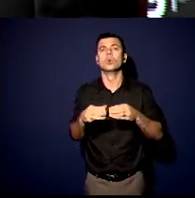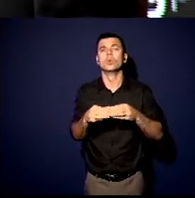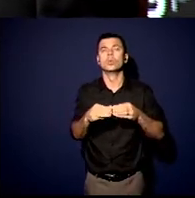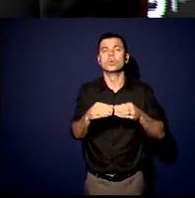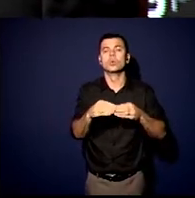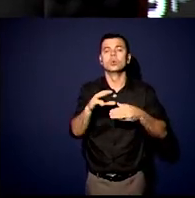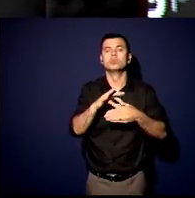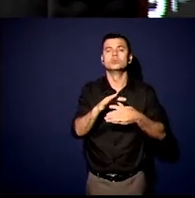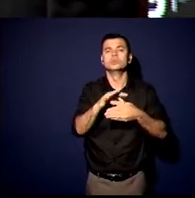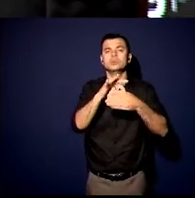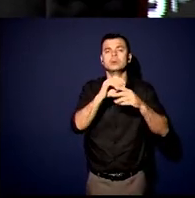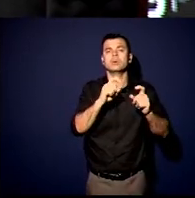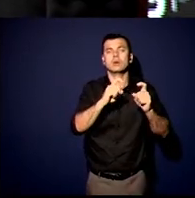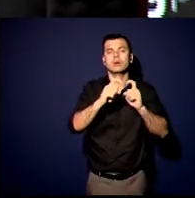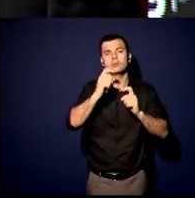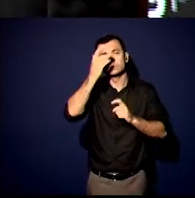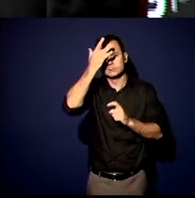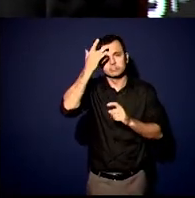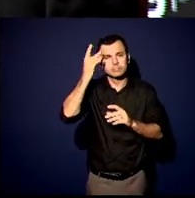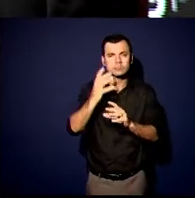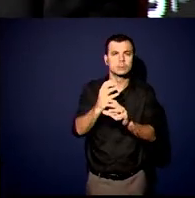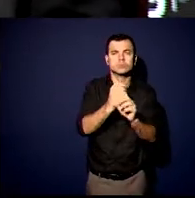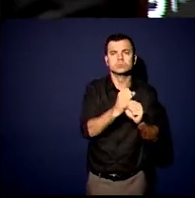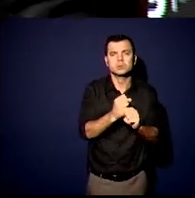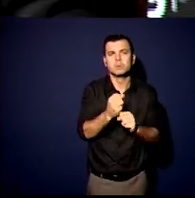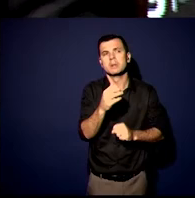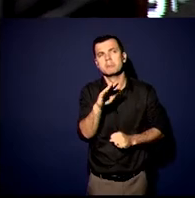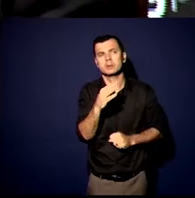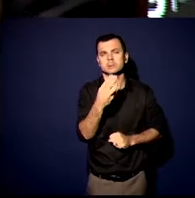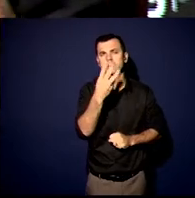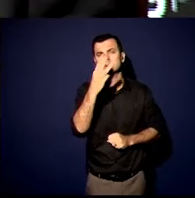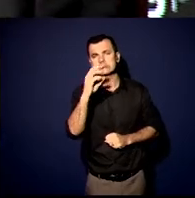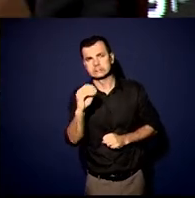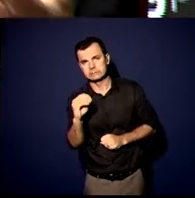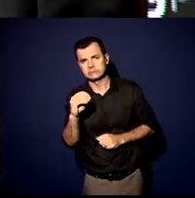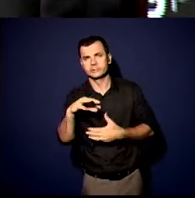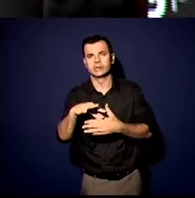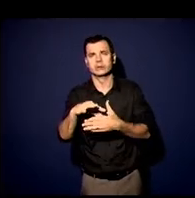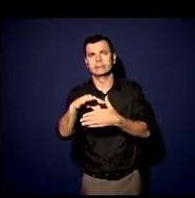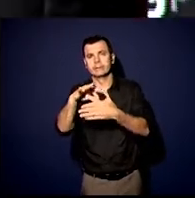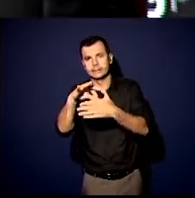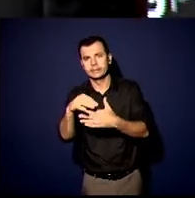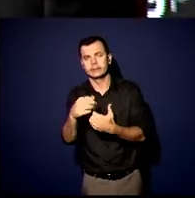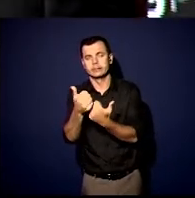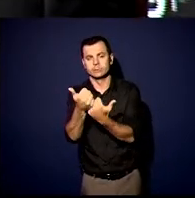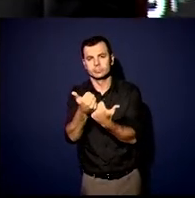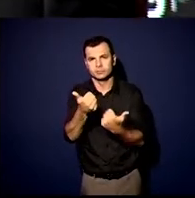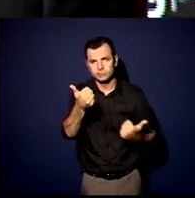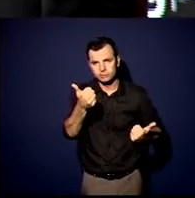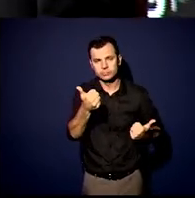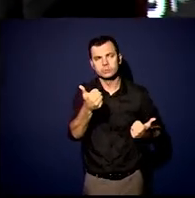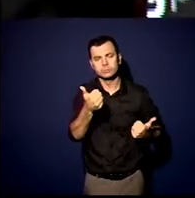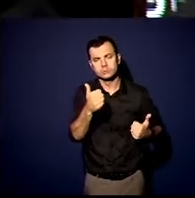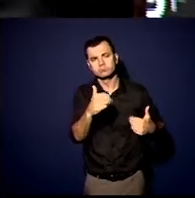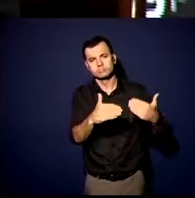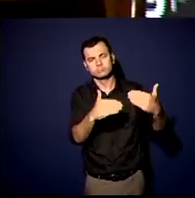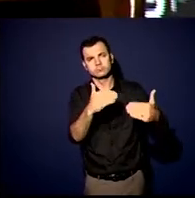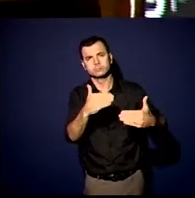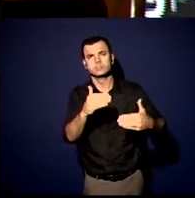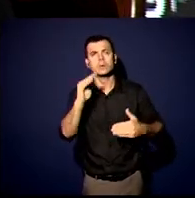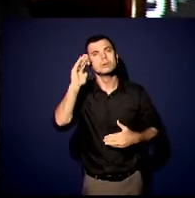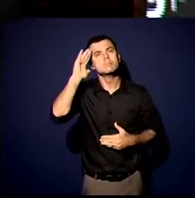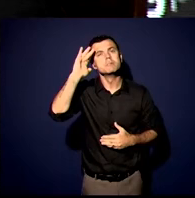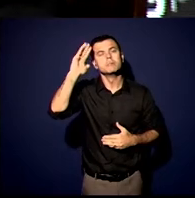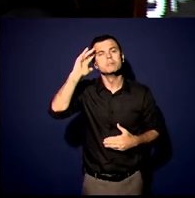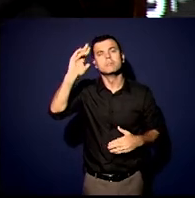a reunião de mais ou menos 30 pessoas porque líderes vice líderes e assim sucessivamente então imaginemos um tema